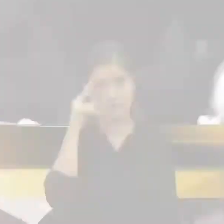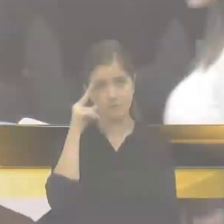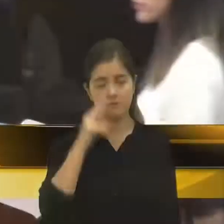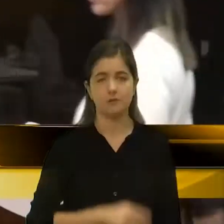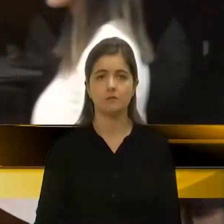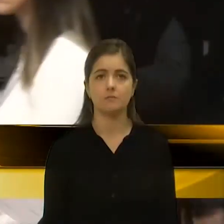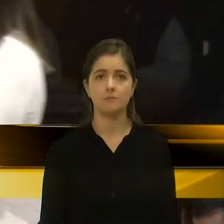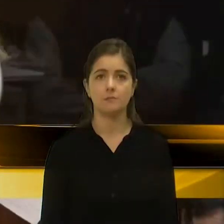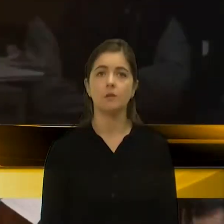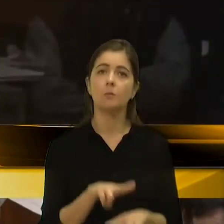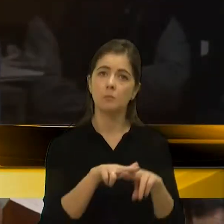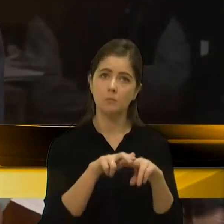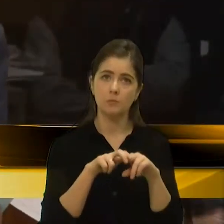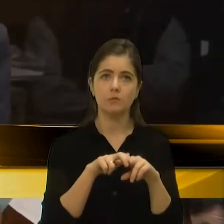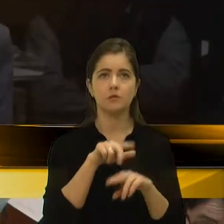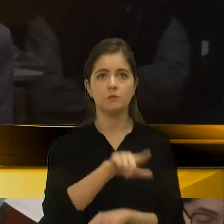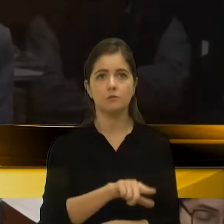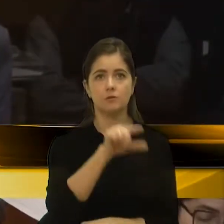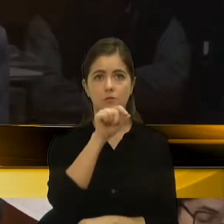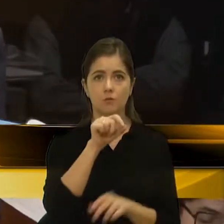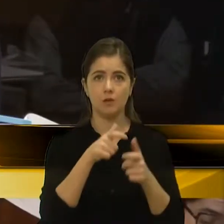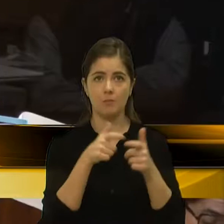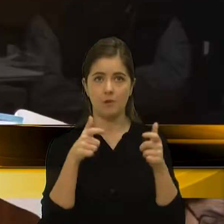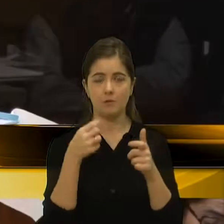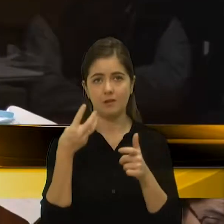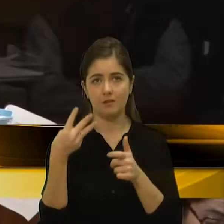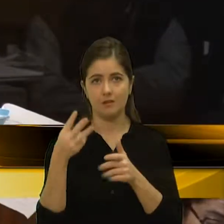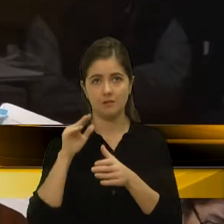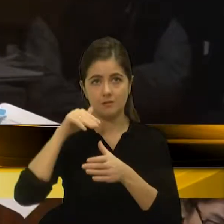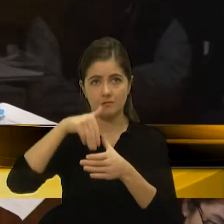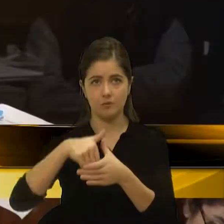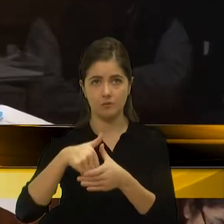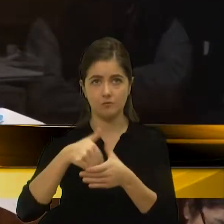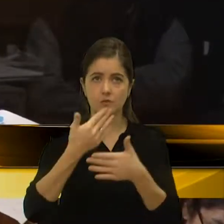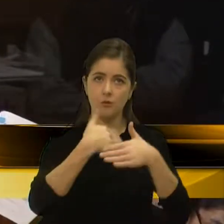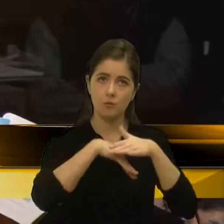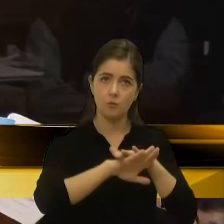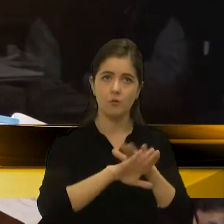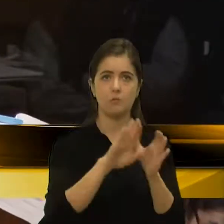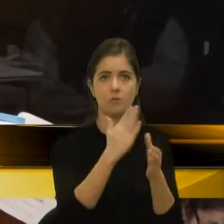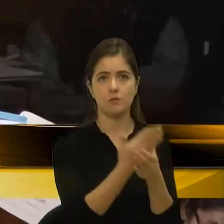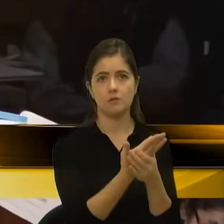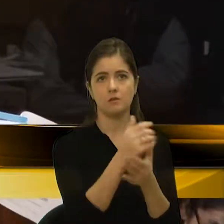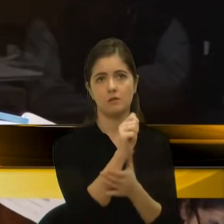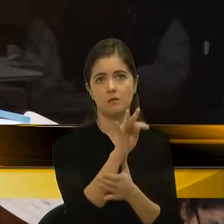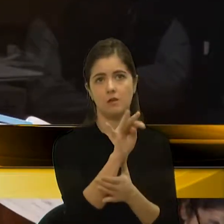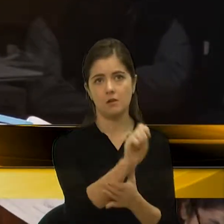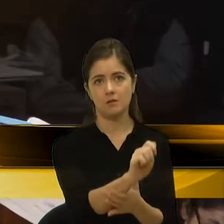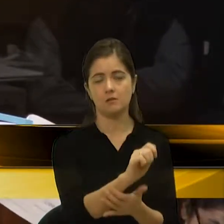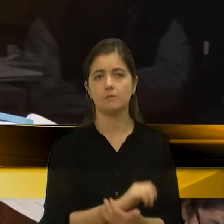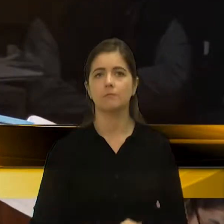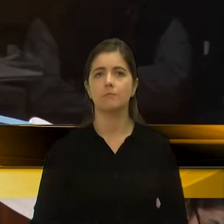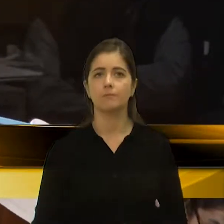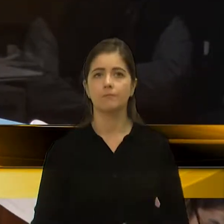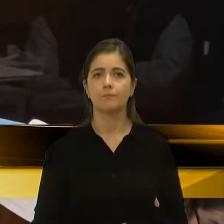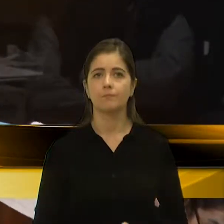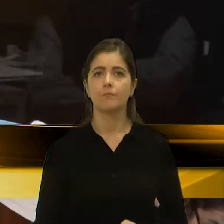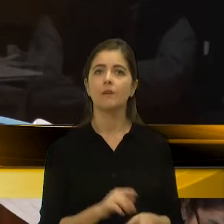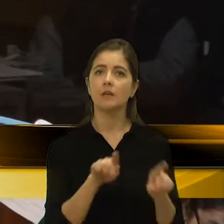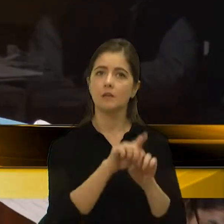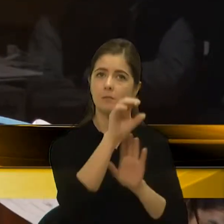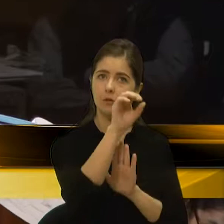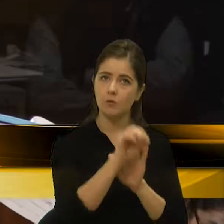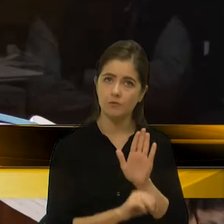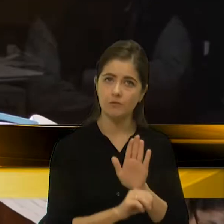Portanto, ficou decidido por maioria de três votos pelo arquivamento da presente ata e ofício ao